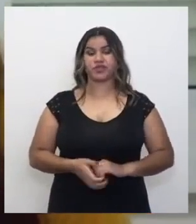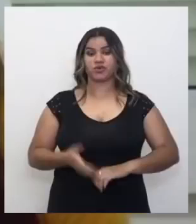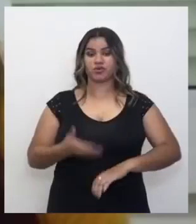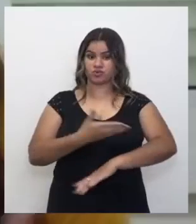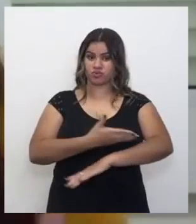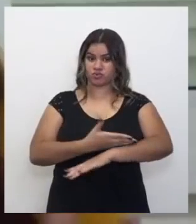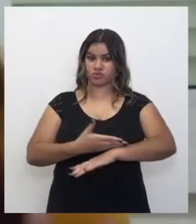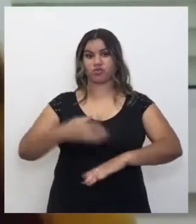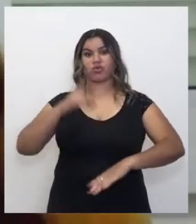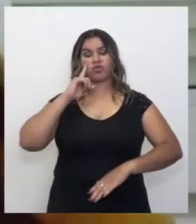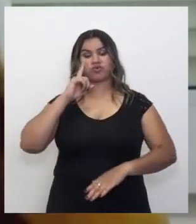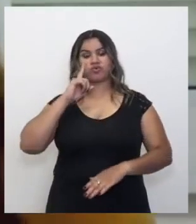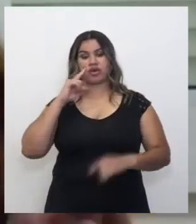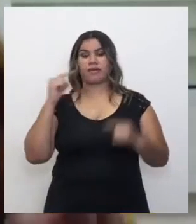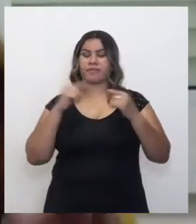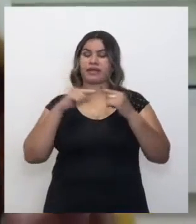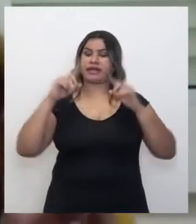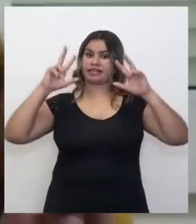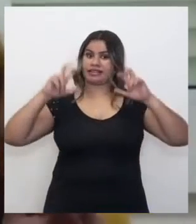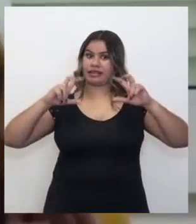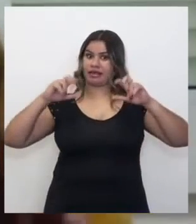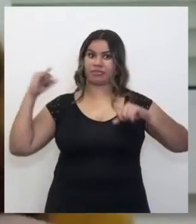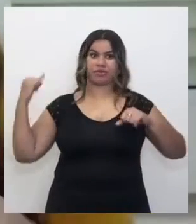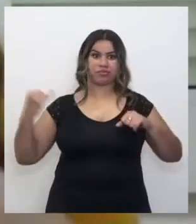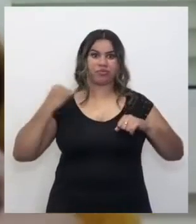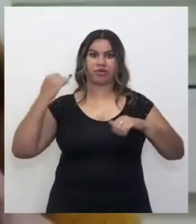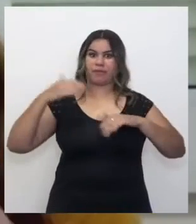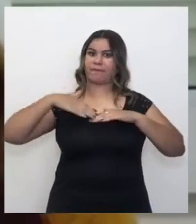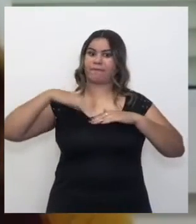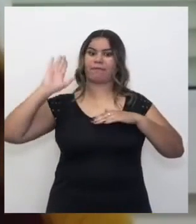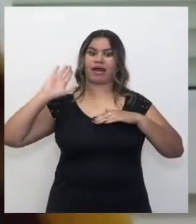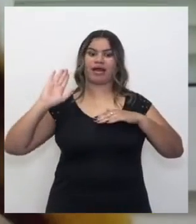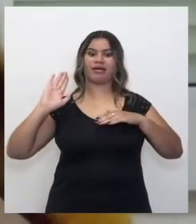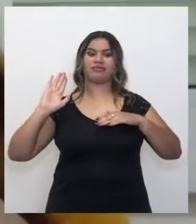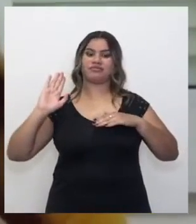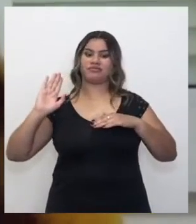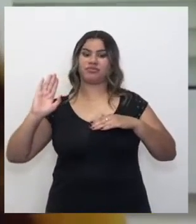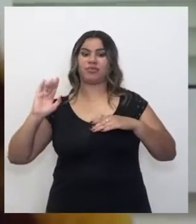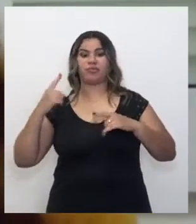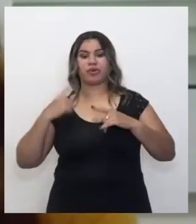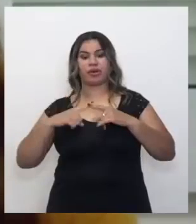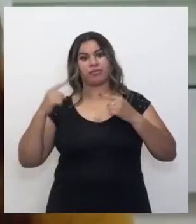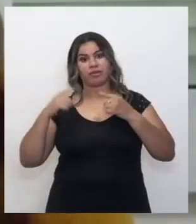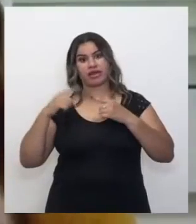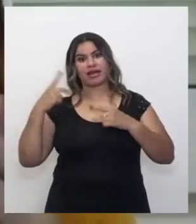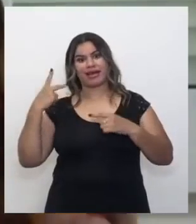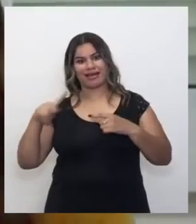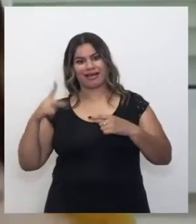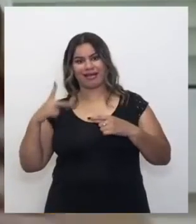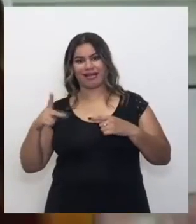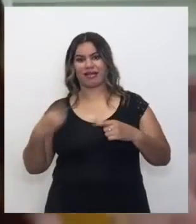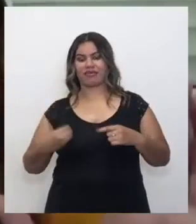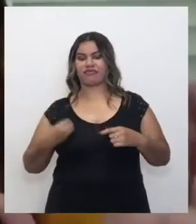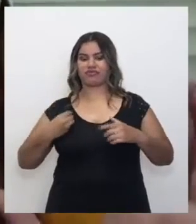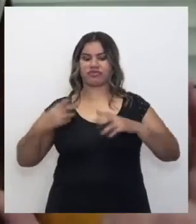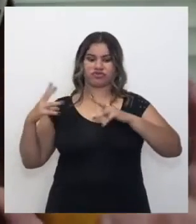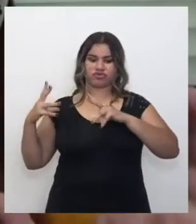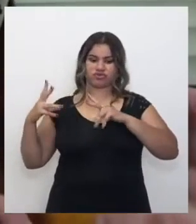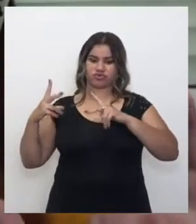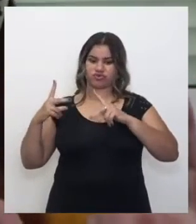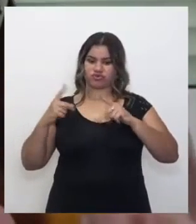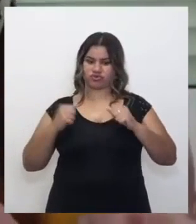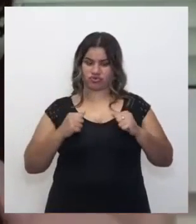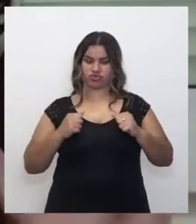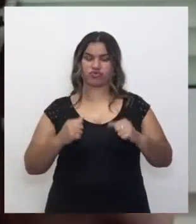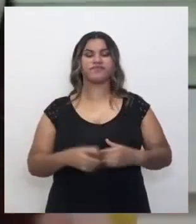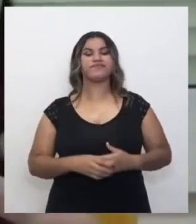cotidiano é tema de maior importância, já que ele perpassa, de alguma forma, né, a vida de todo e qualquer homem, sem